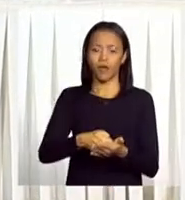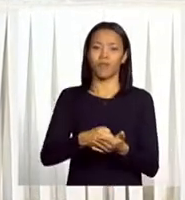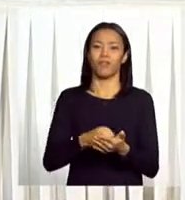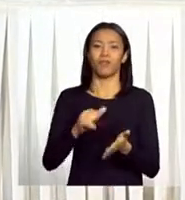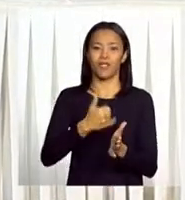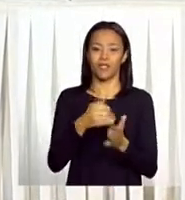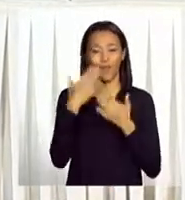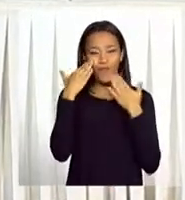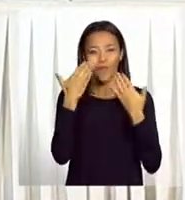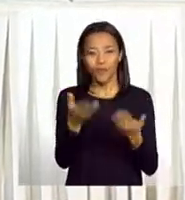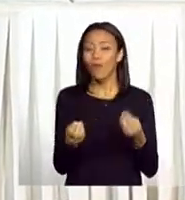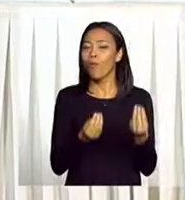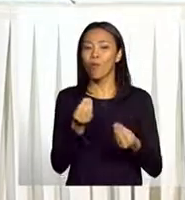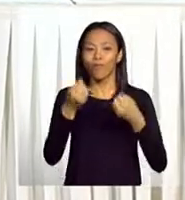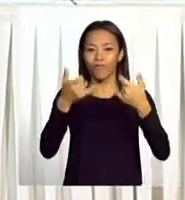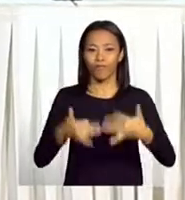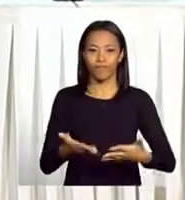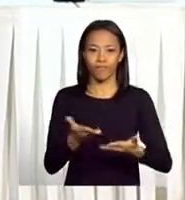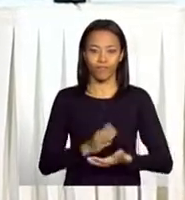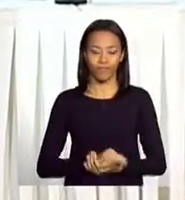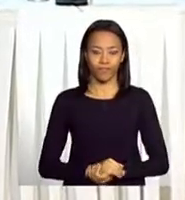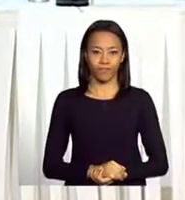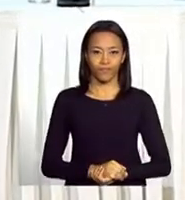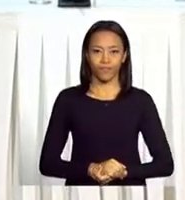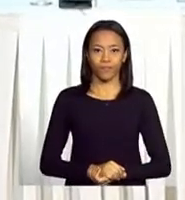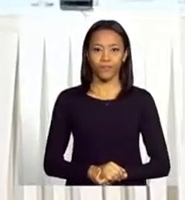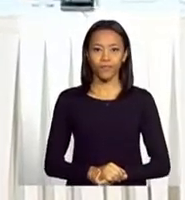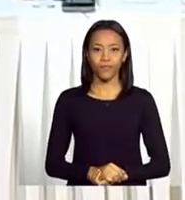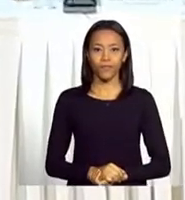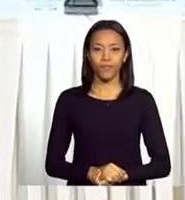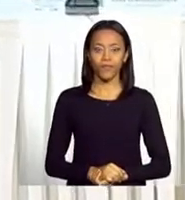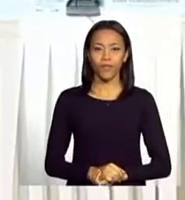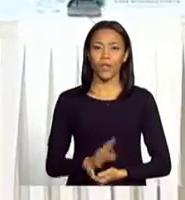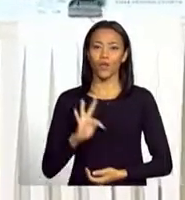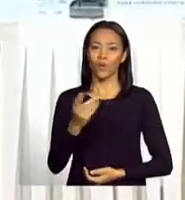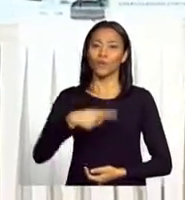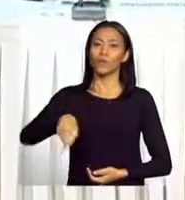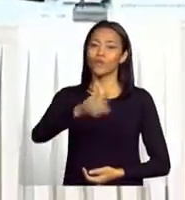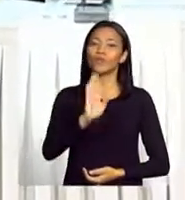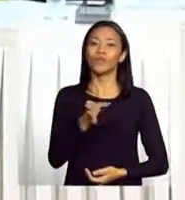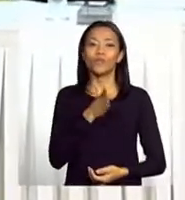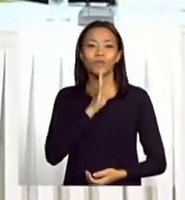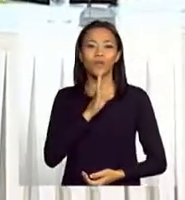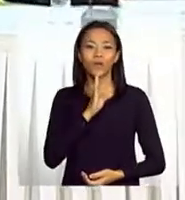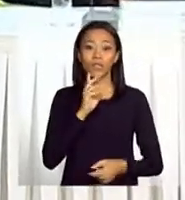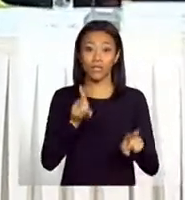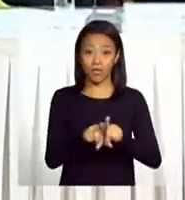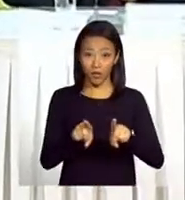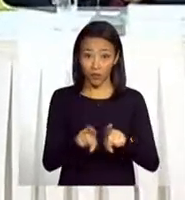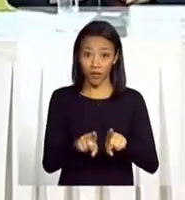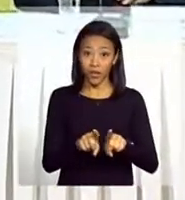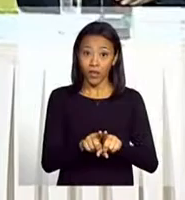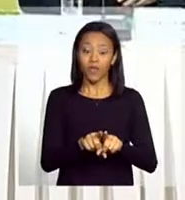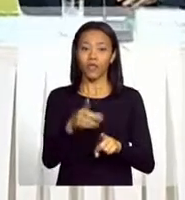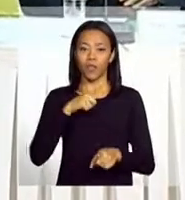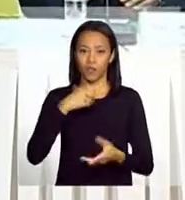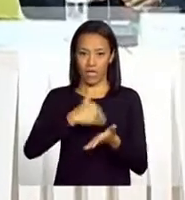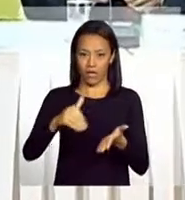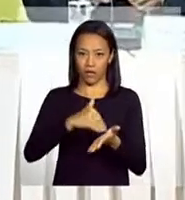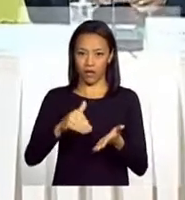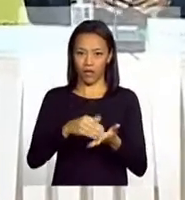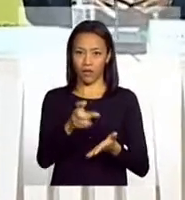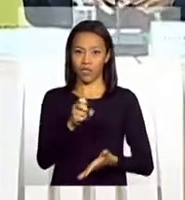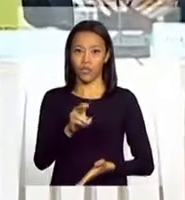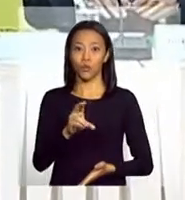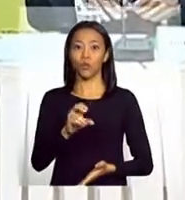acompanha coletiva do presidente todo mundo conhece e o Henrique Paim nosso secretário executivo